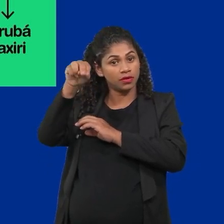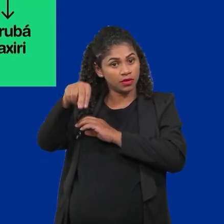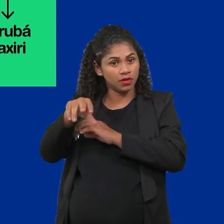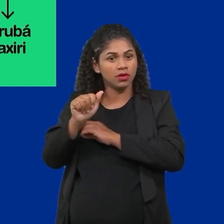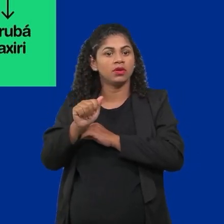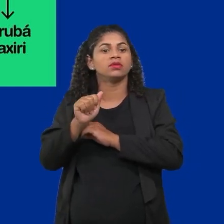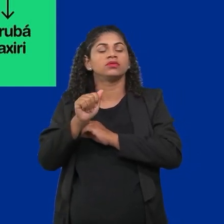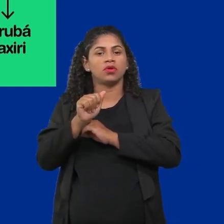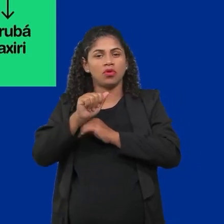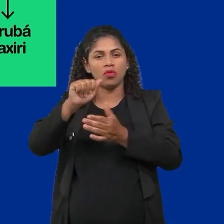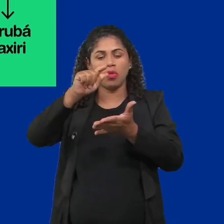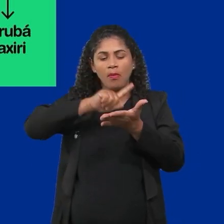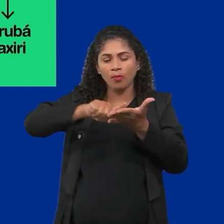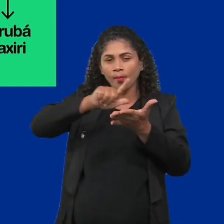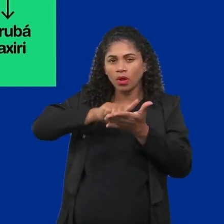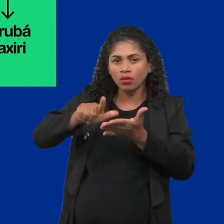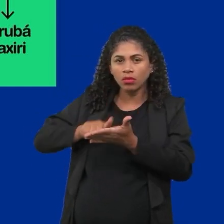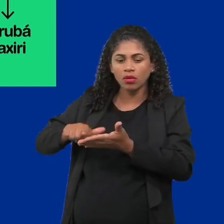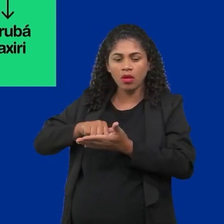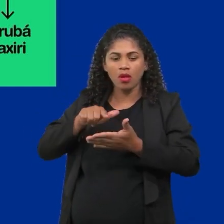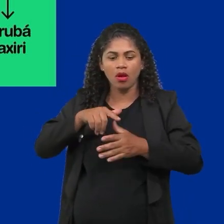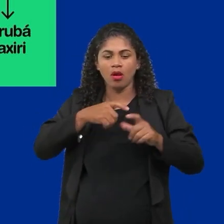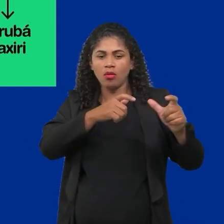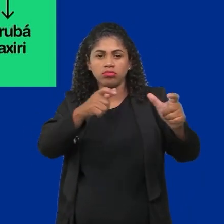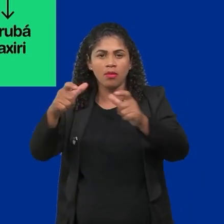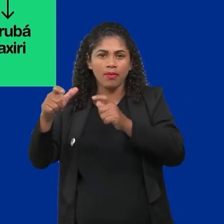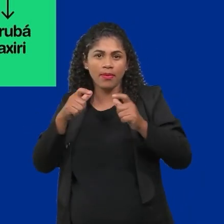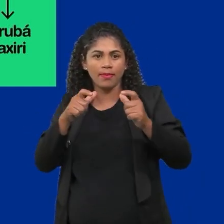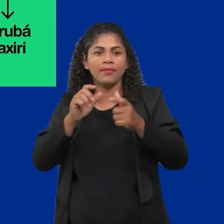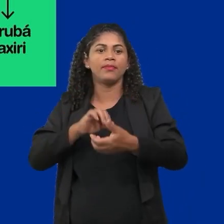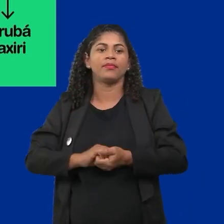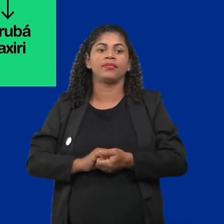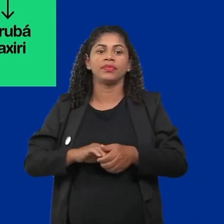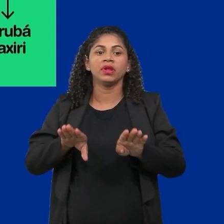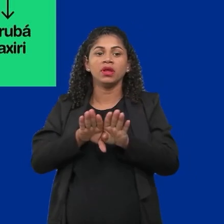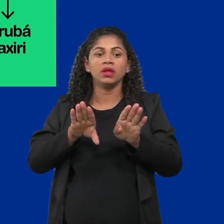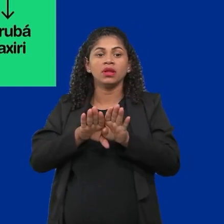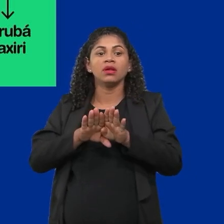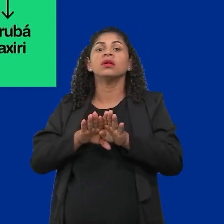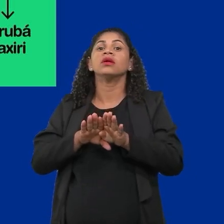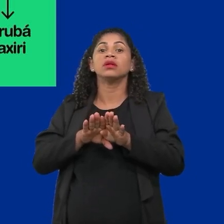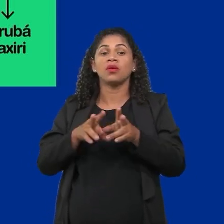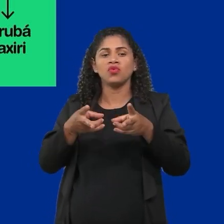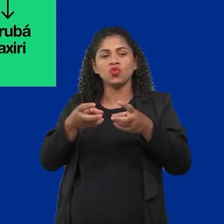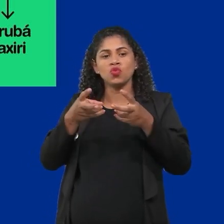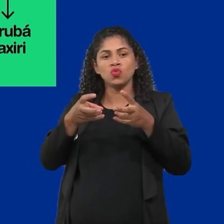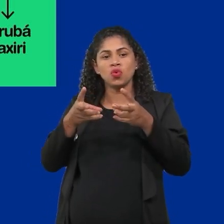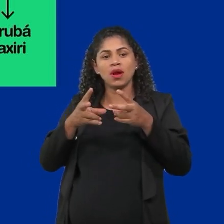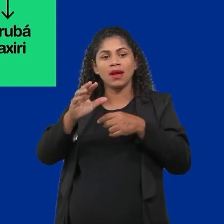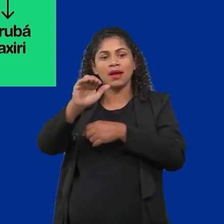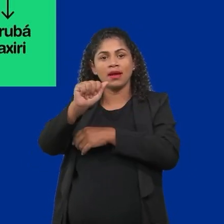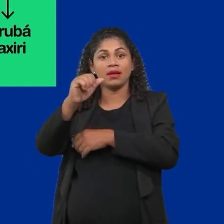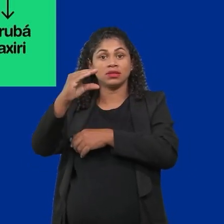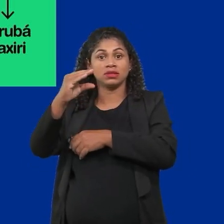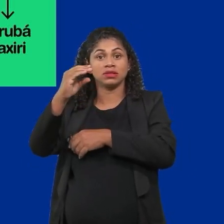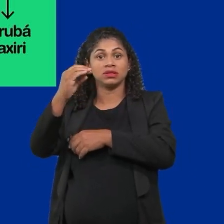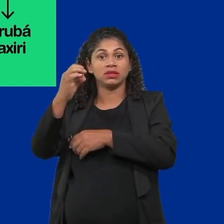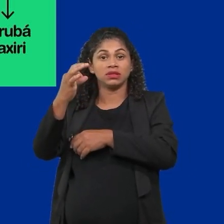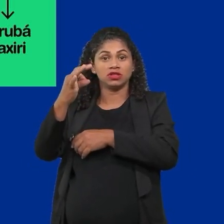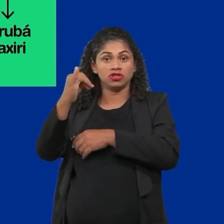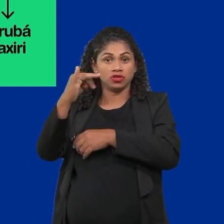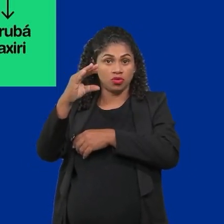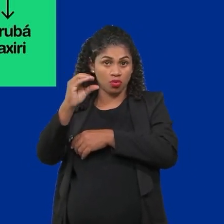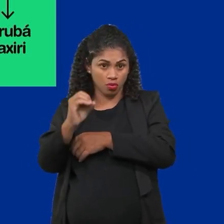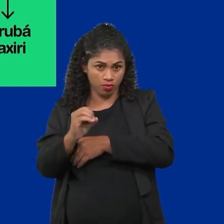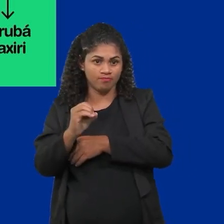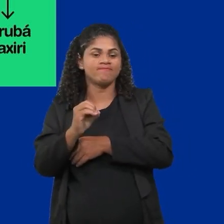para limpeza. E a Escherichia, ela produz o ácido acético presente ali no vinagre. E